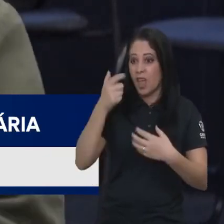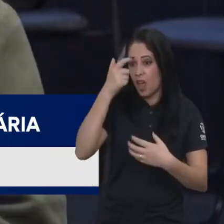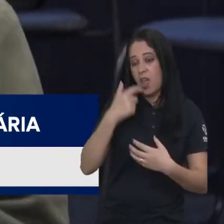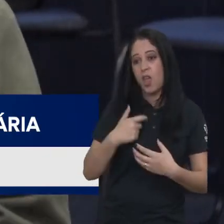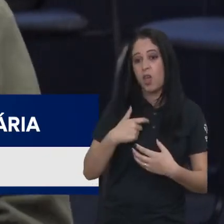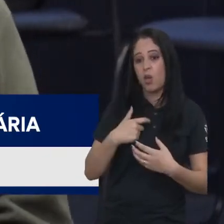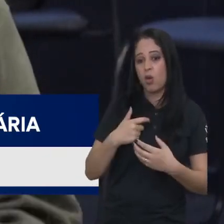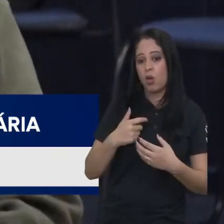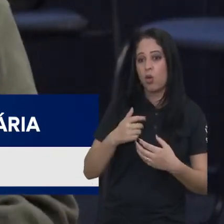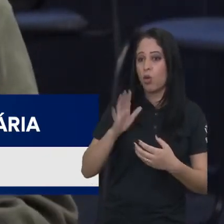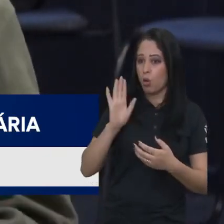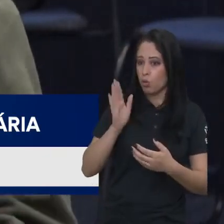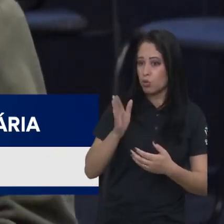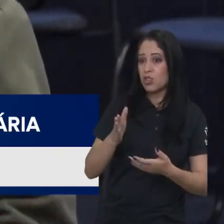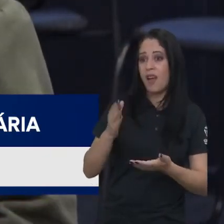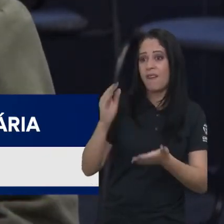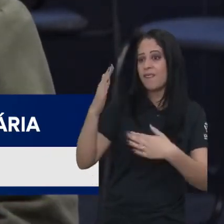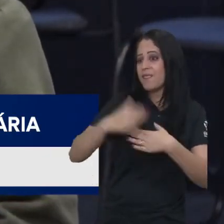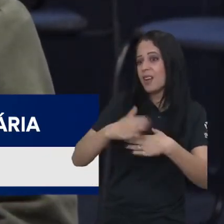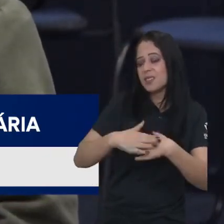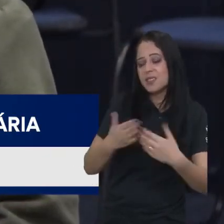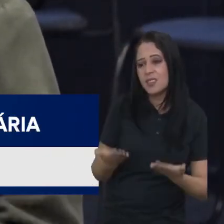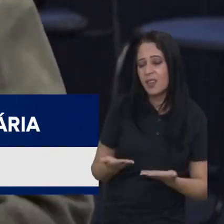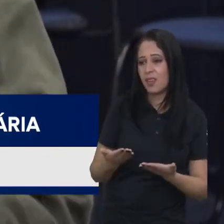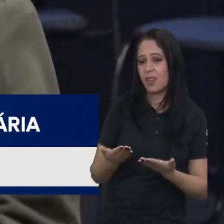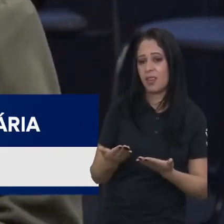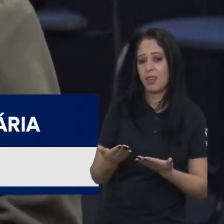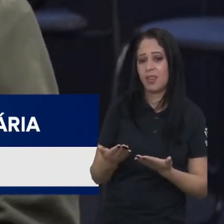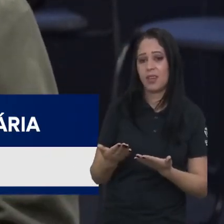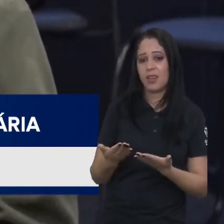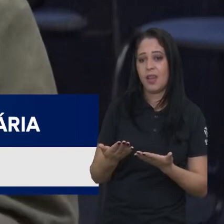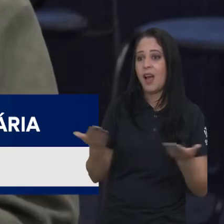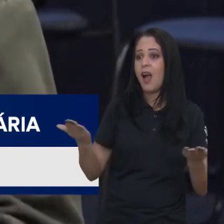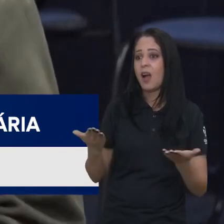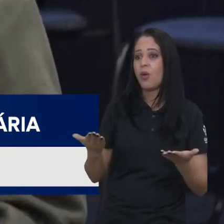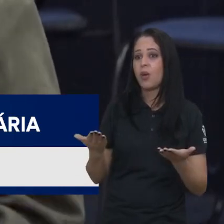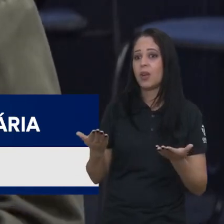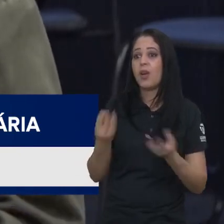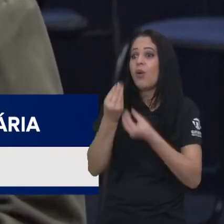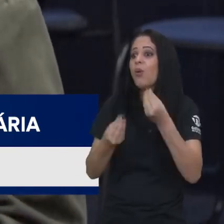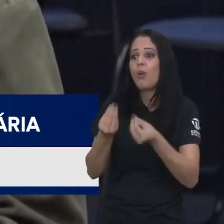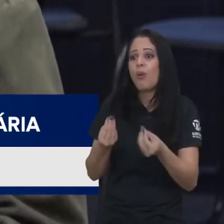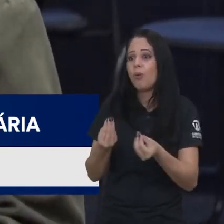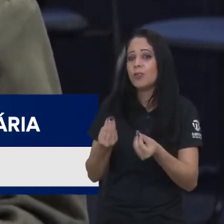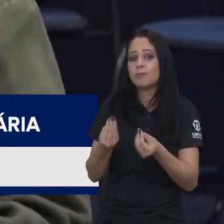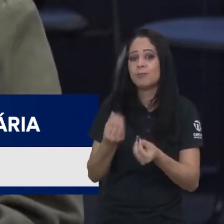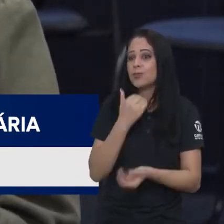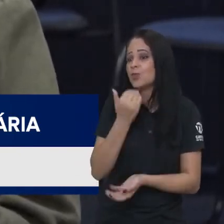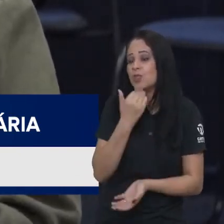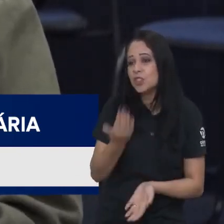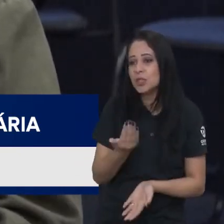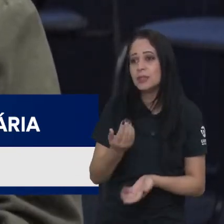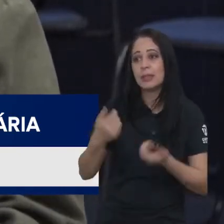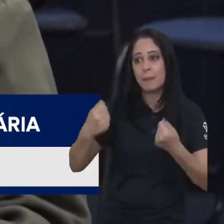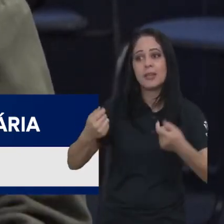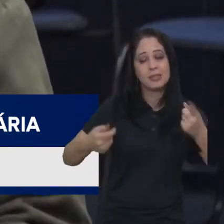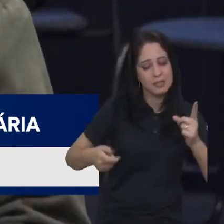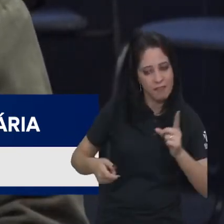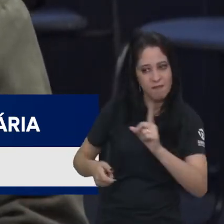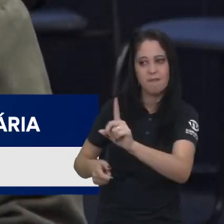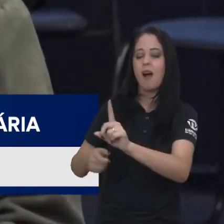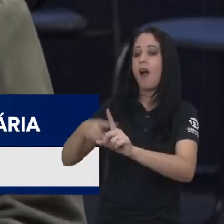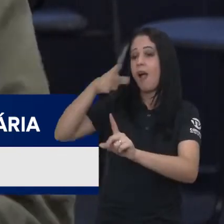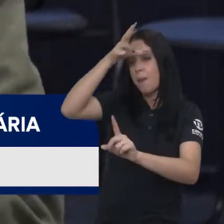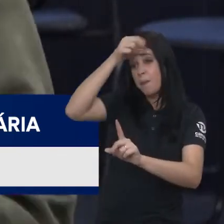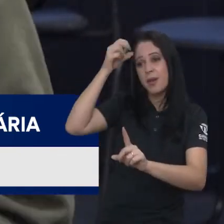tecnicamente, eu estou fazendo para o senhor. Fora isso, eu não tenho mais o que fazer. Então, o senhor tem que verificar junto